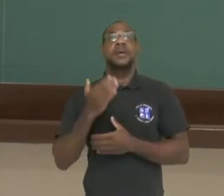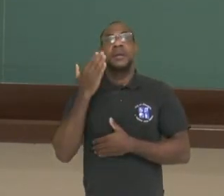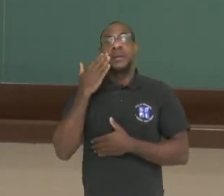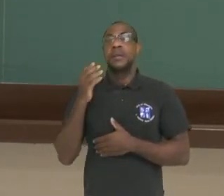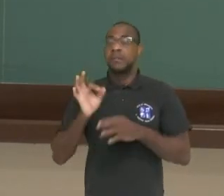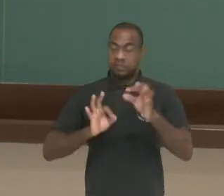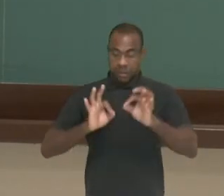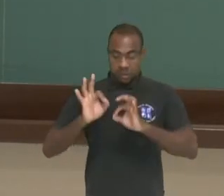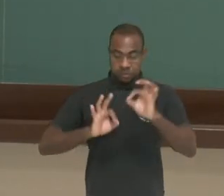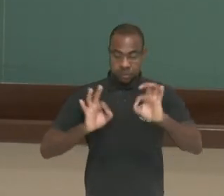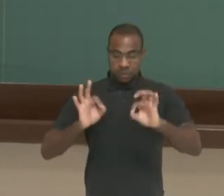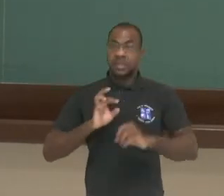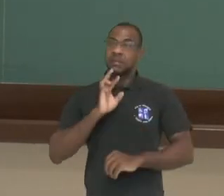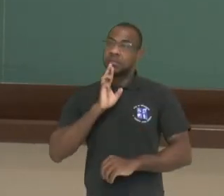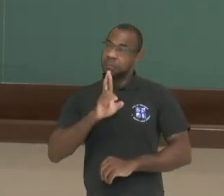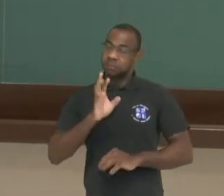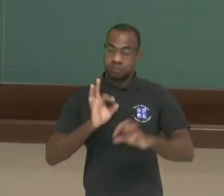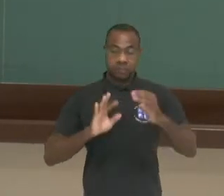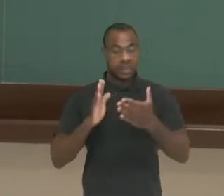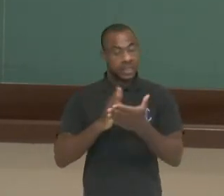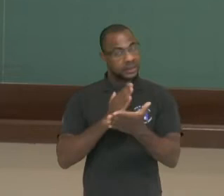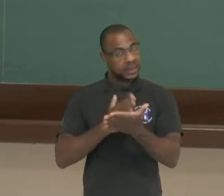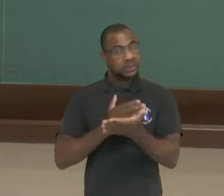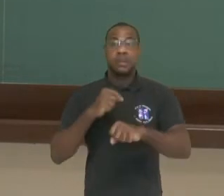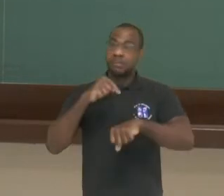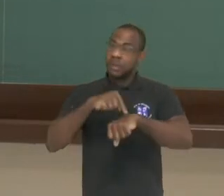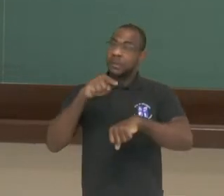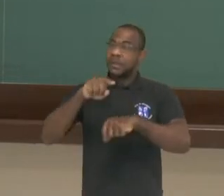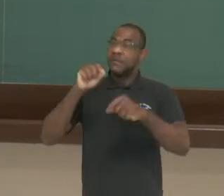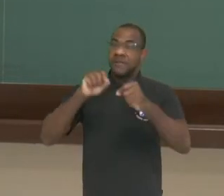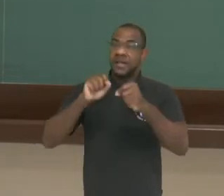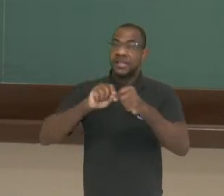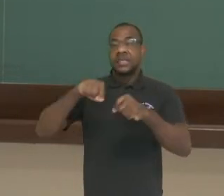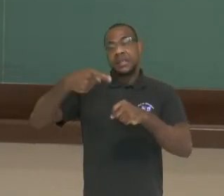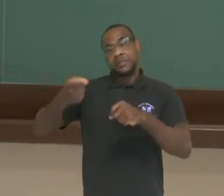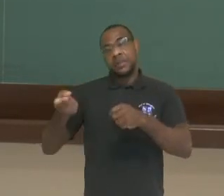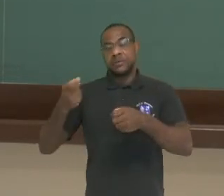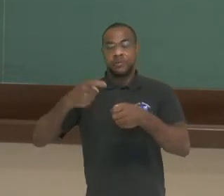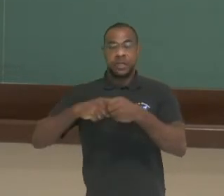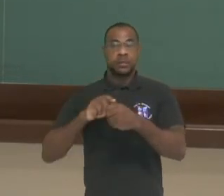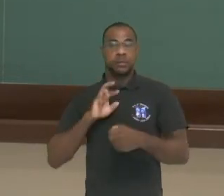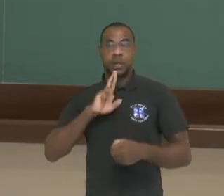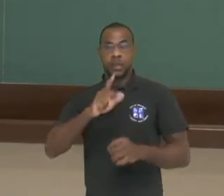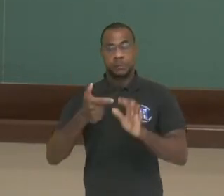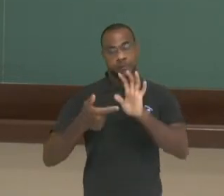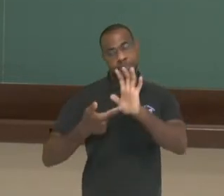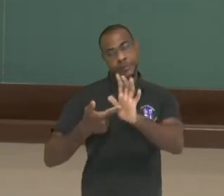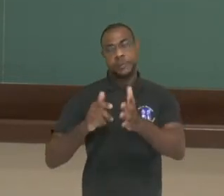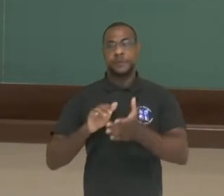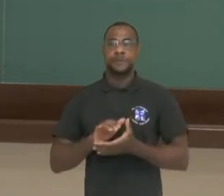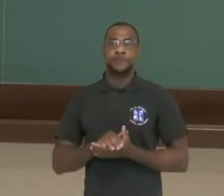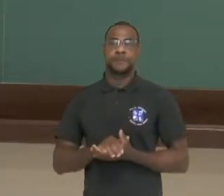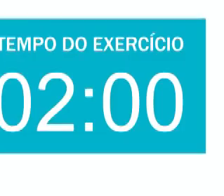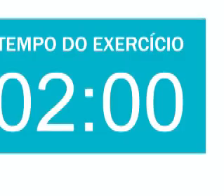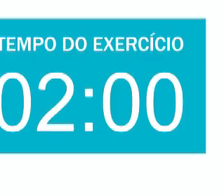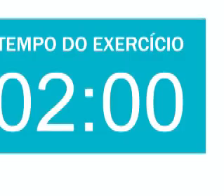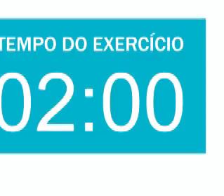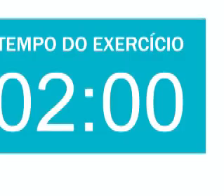teu caderno. Sim, eu vou dar um tempinho para você fazer isso aí e a gente volta já para conferir. Combinado? Até daqui a pouco.